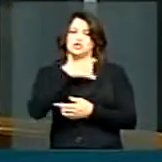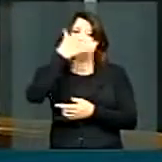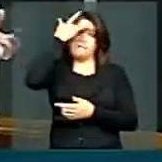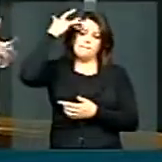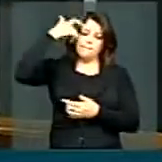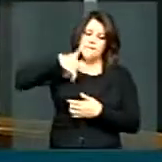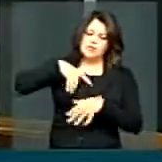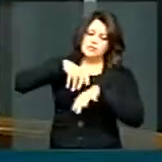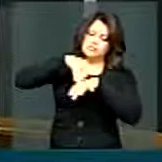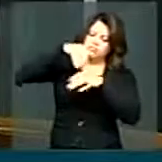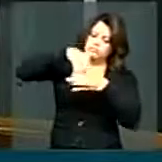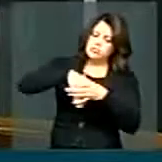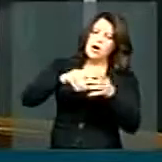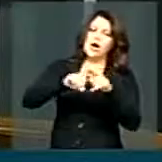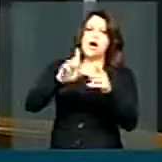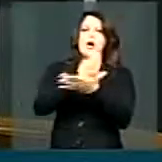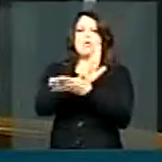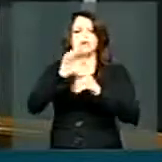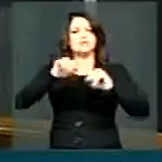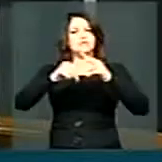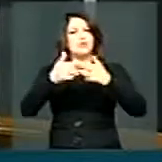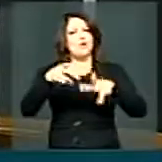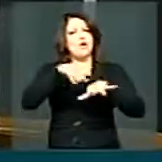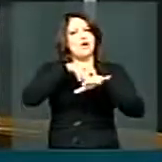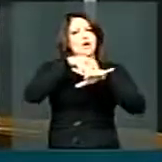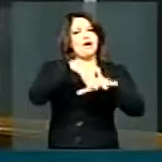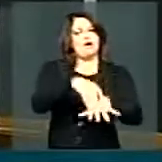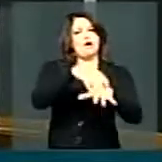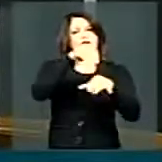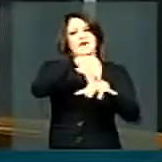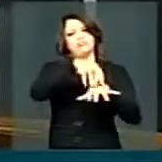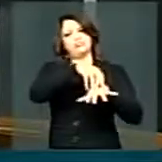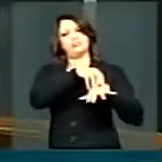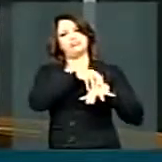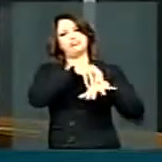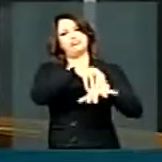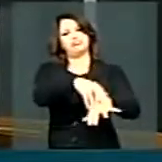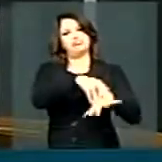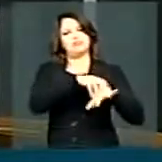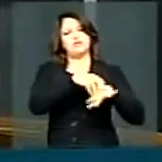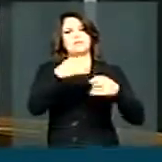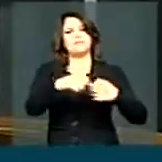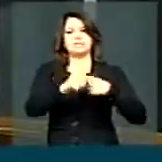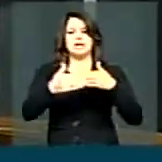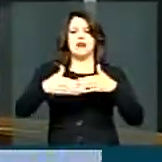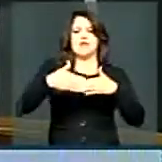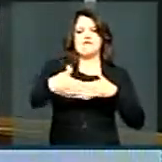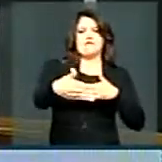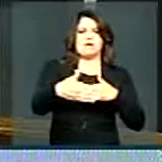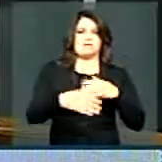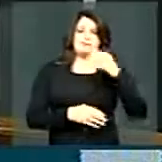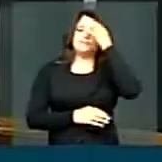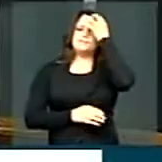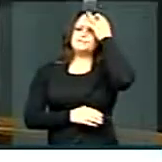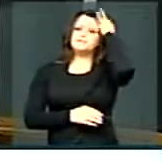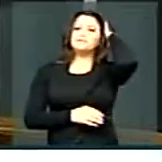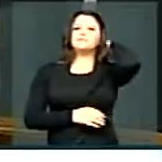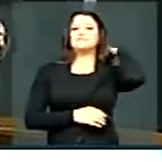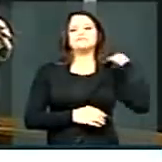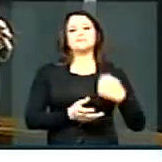e também alguns produtos que muitas vezes são necessários de transportar. E com